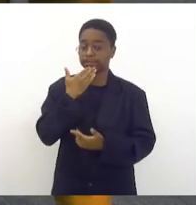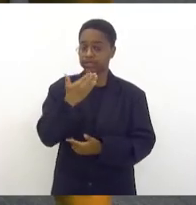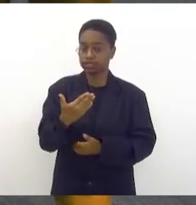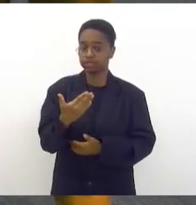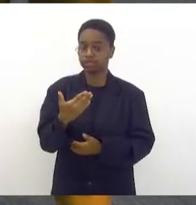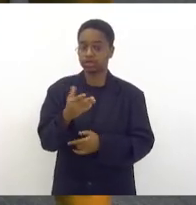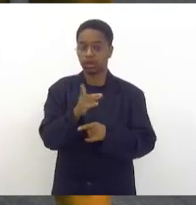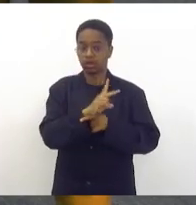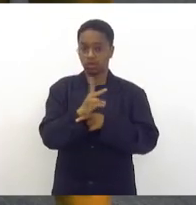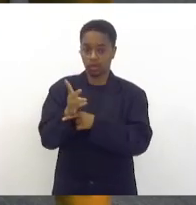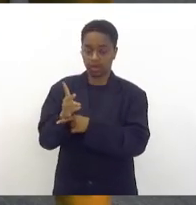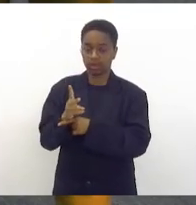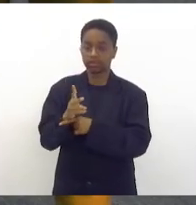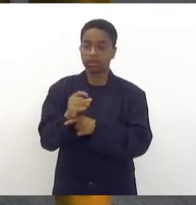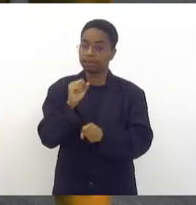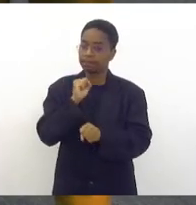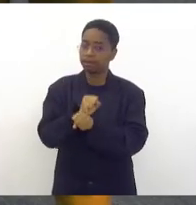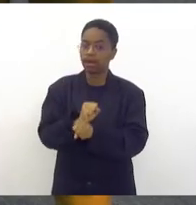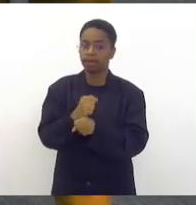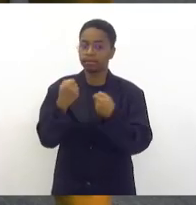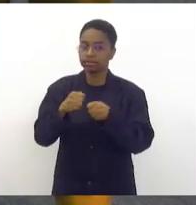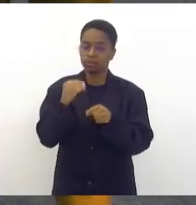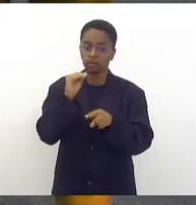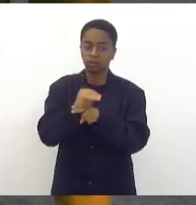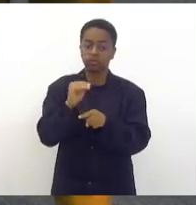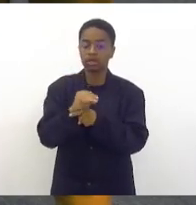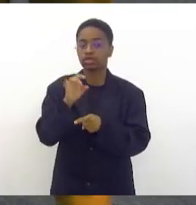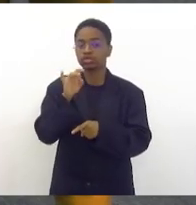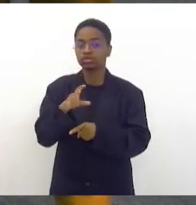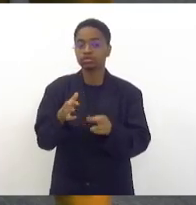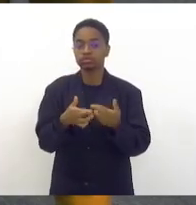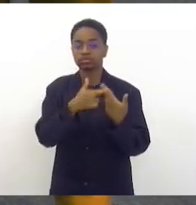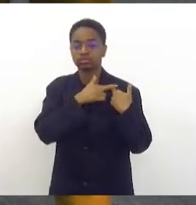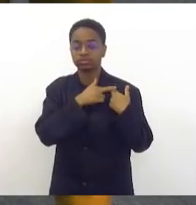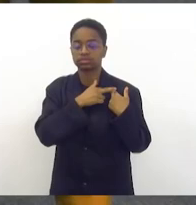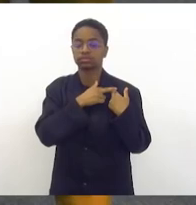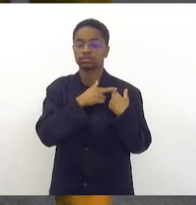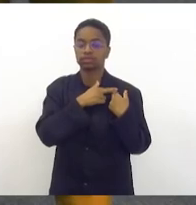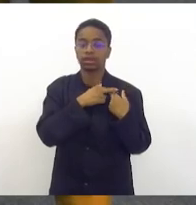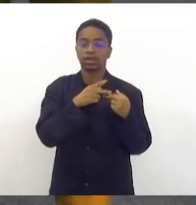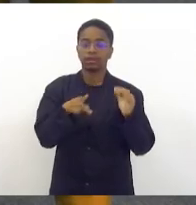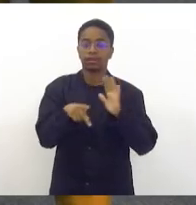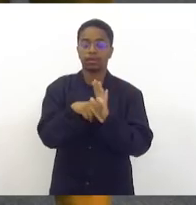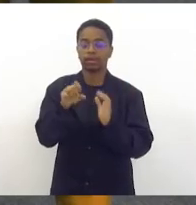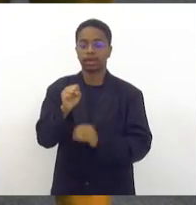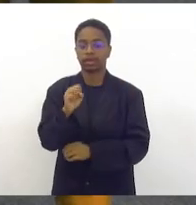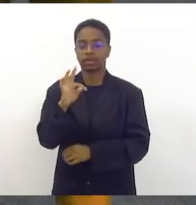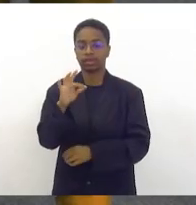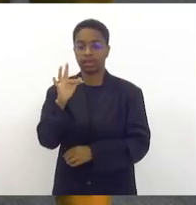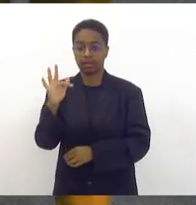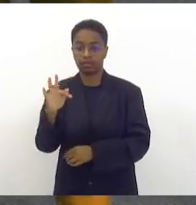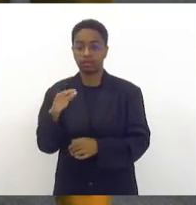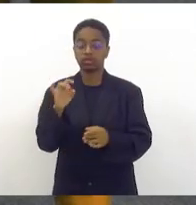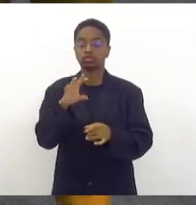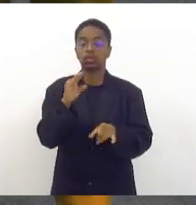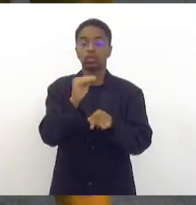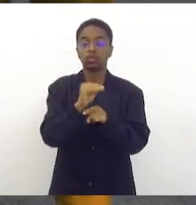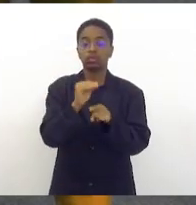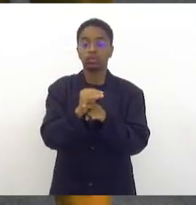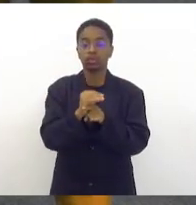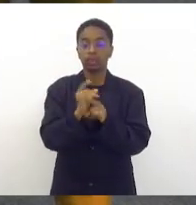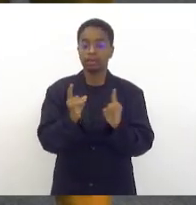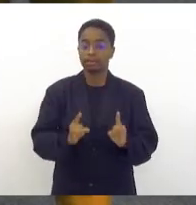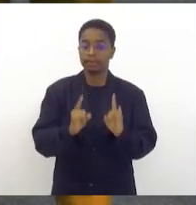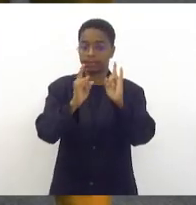que a guarda se atenha a cuidar na prerrogativa que o Supremo julgou. Ela tem que ficar só cuidando de